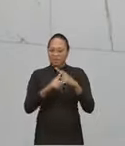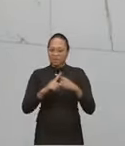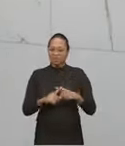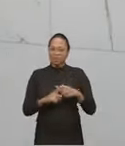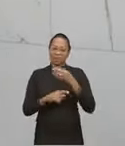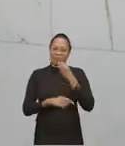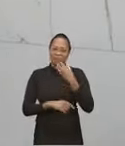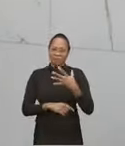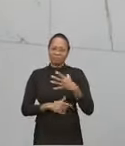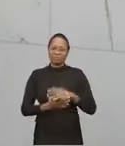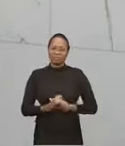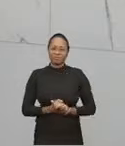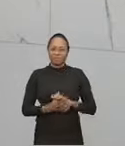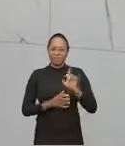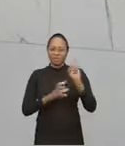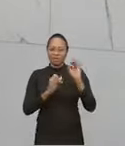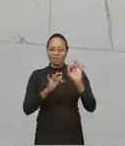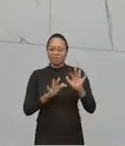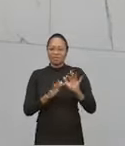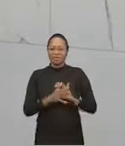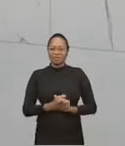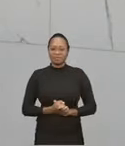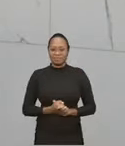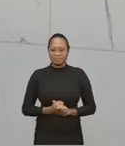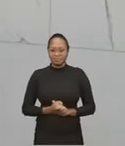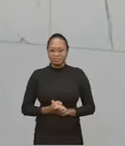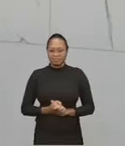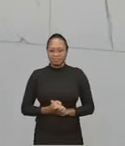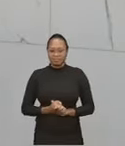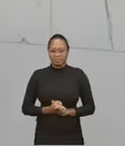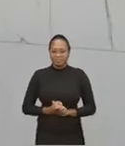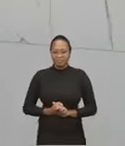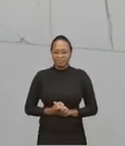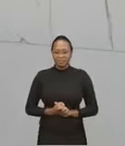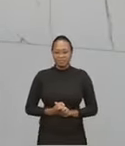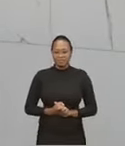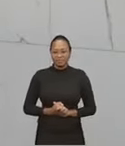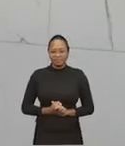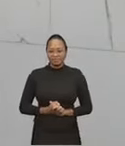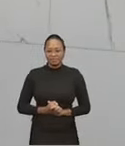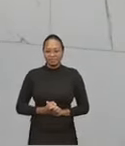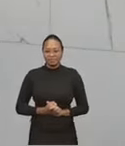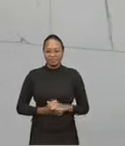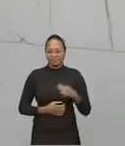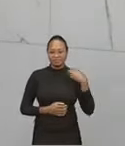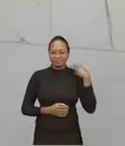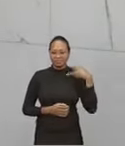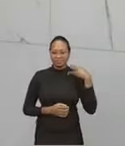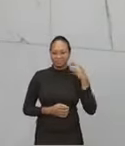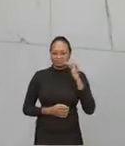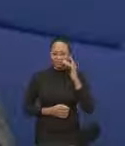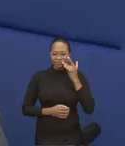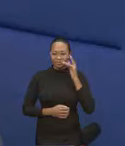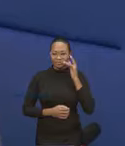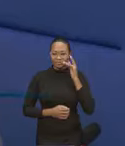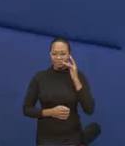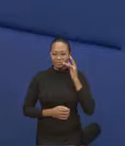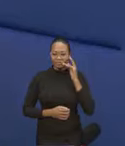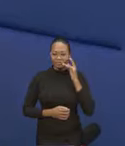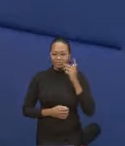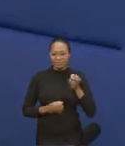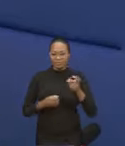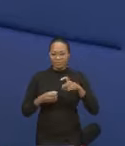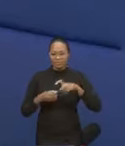abençoe ele e sucesso na vida. Vereador Dentinho, só me concede uma parte? Sim. Só para voltar um